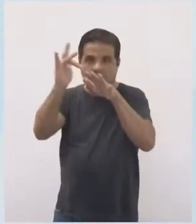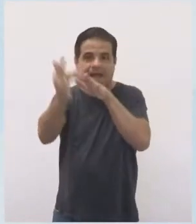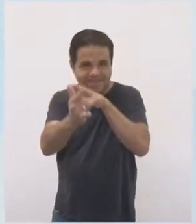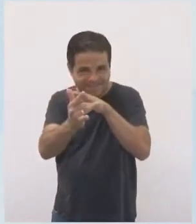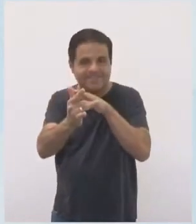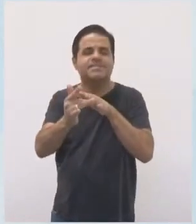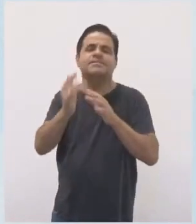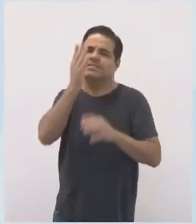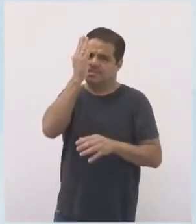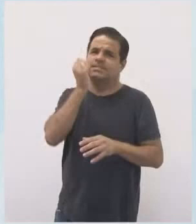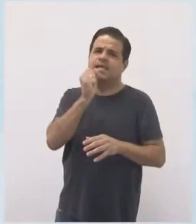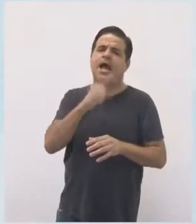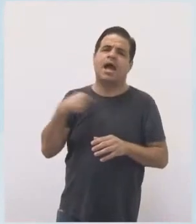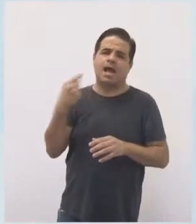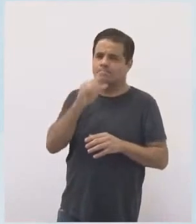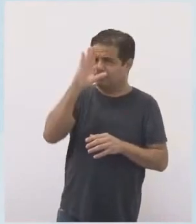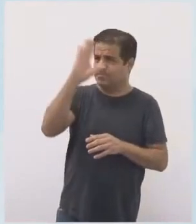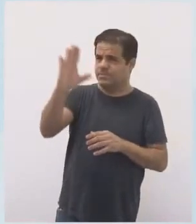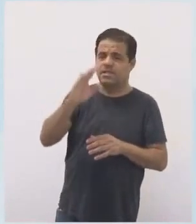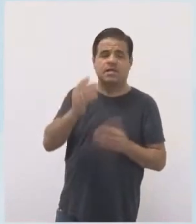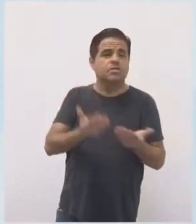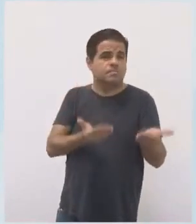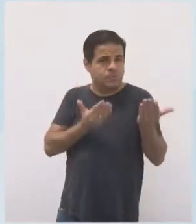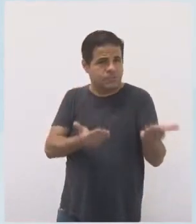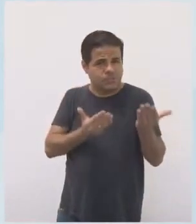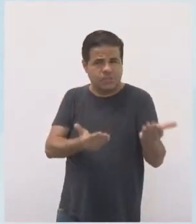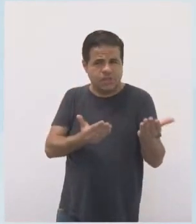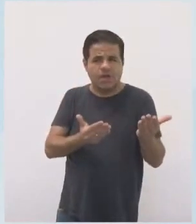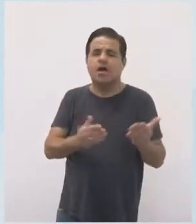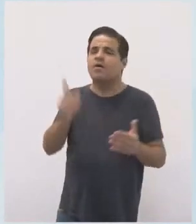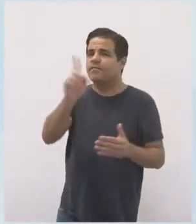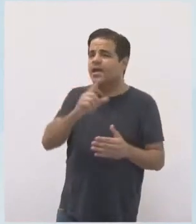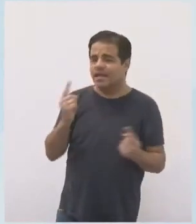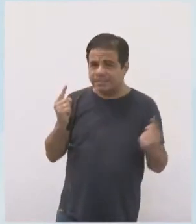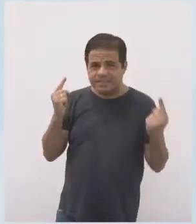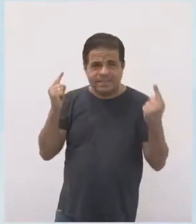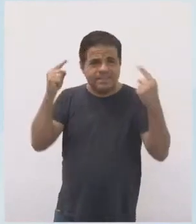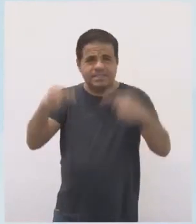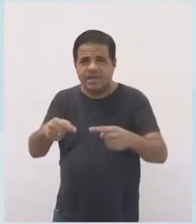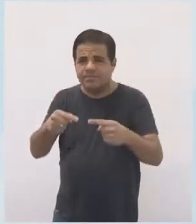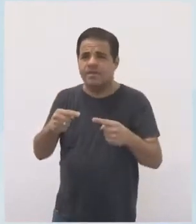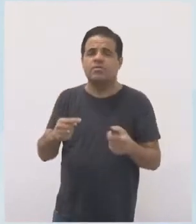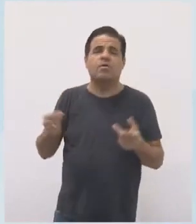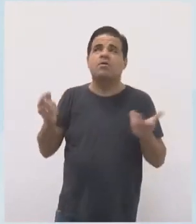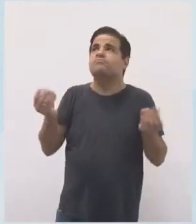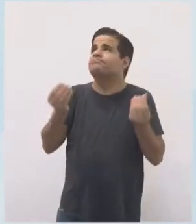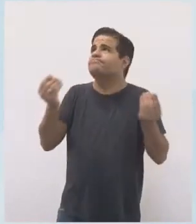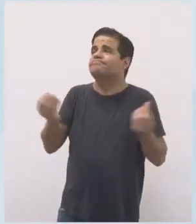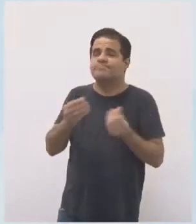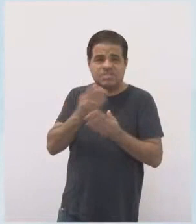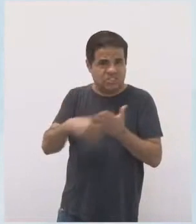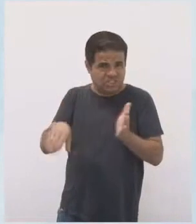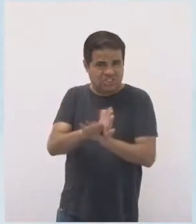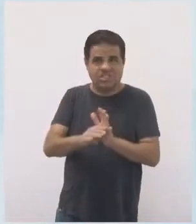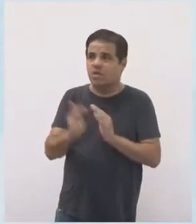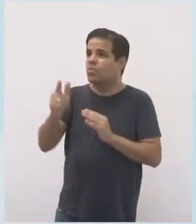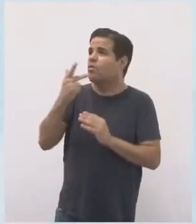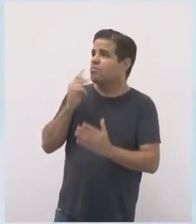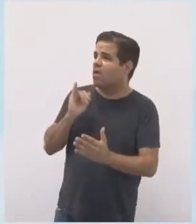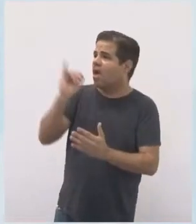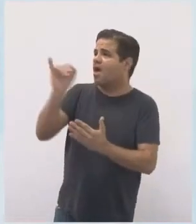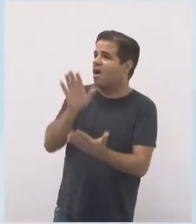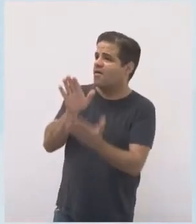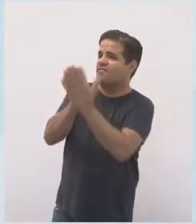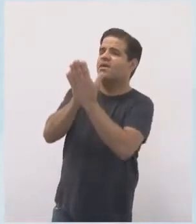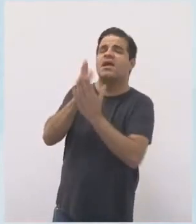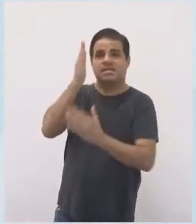né? A gente sabe que, principalmente para o adolescente, né, é um pouco desafiador essa coisa de chegar no outro, mas às vezes